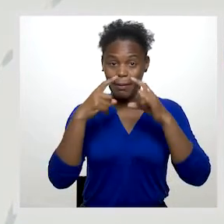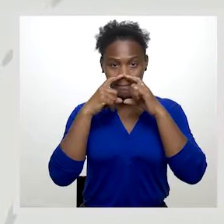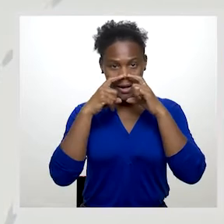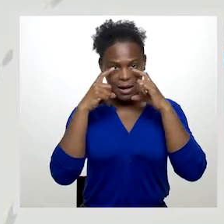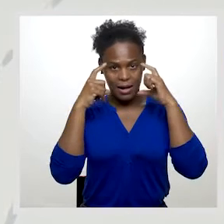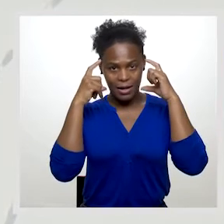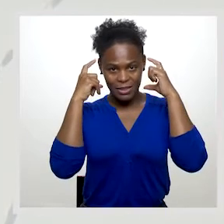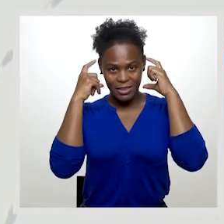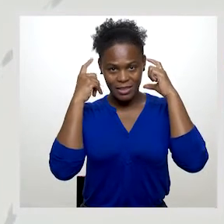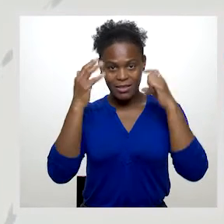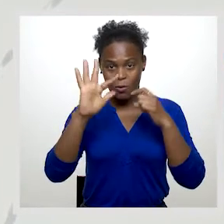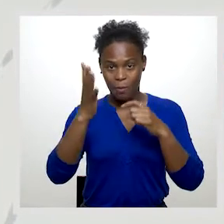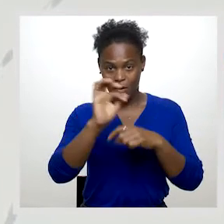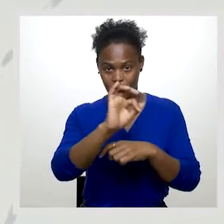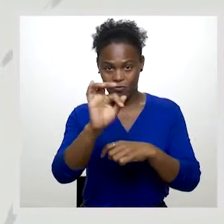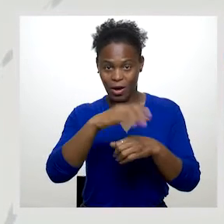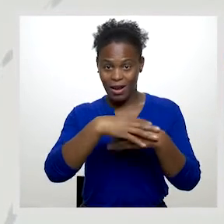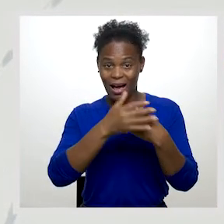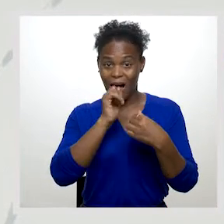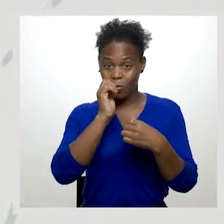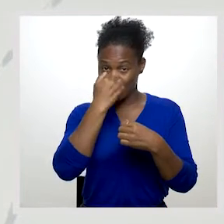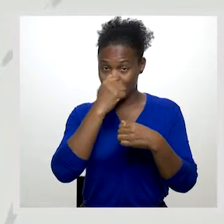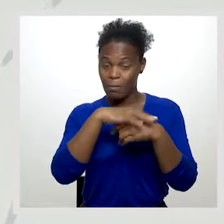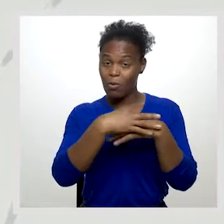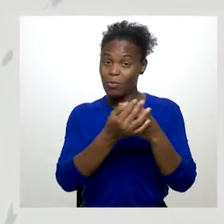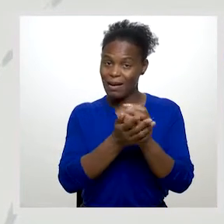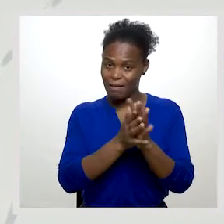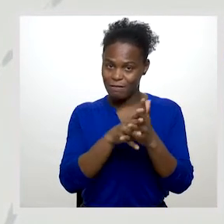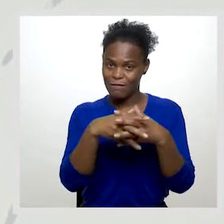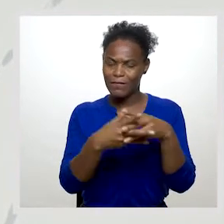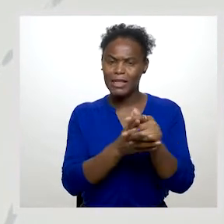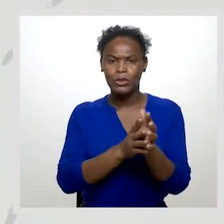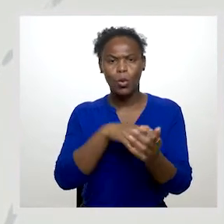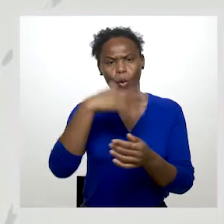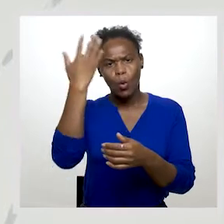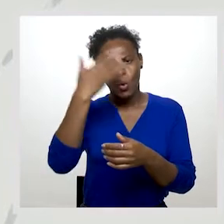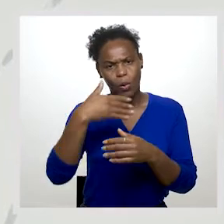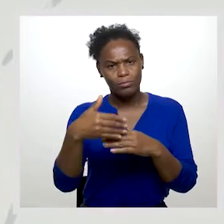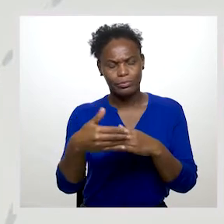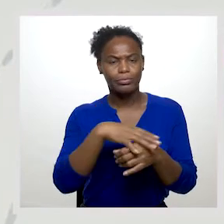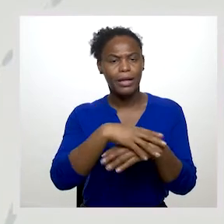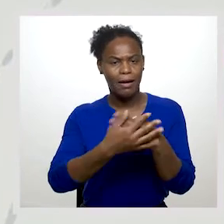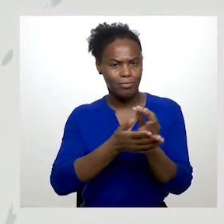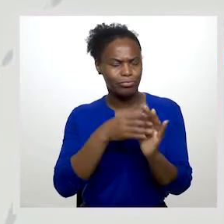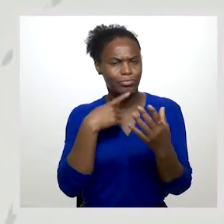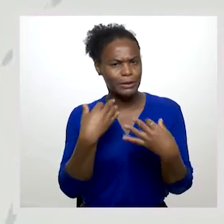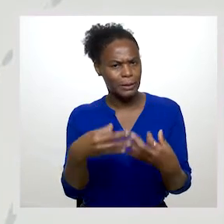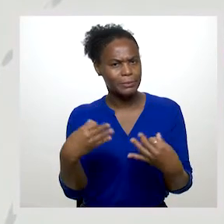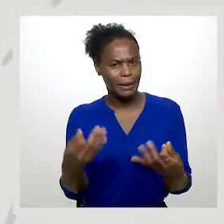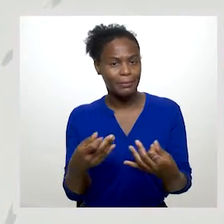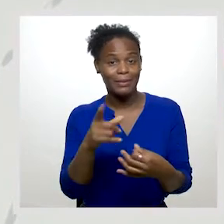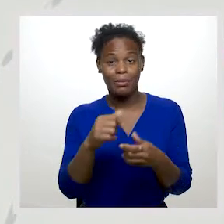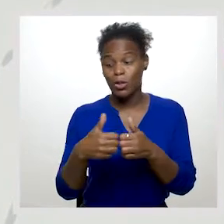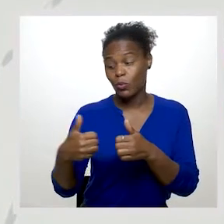máscaras, lavem as mãos com água e sabão, muitas vezes durante o dia, e